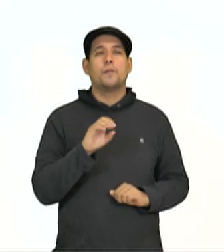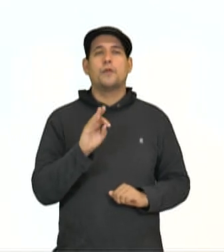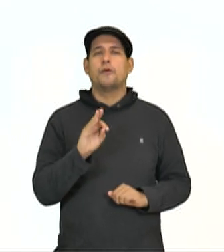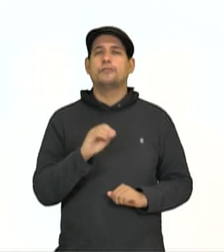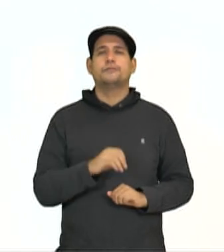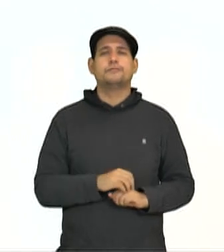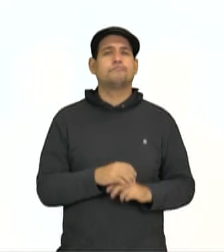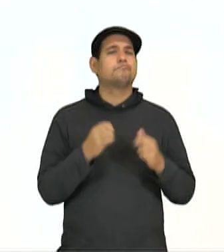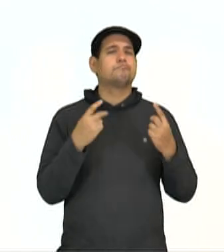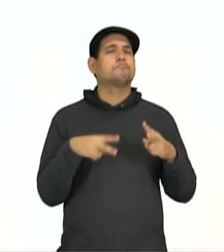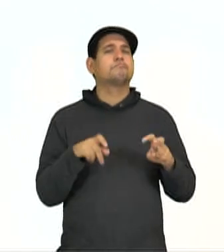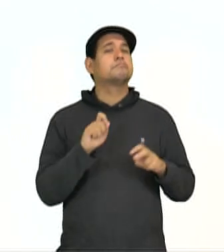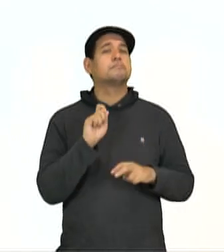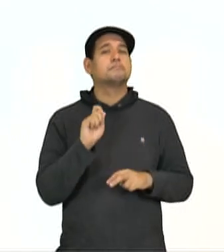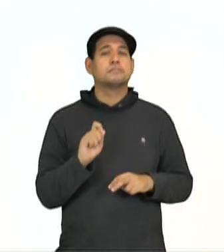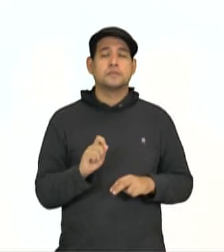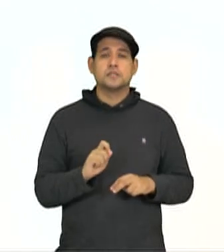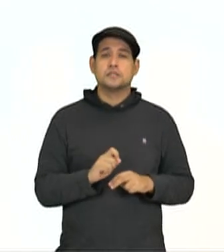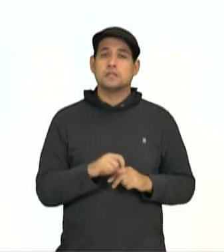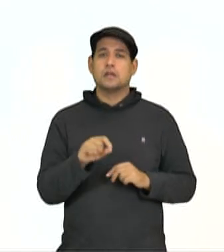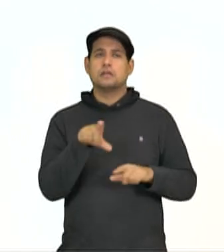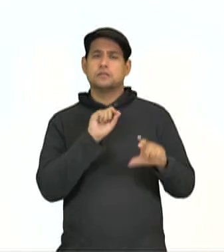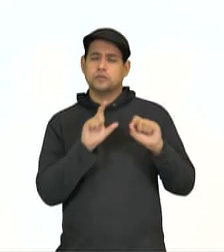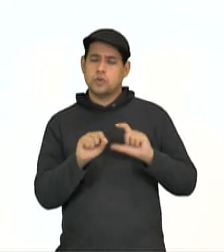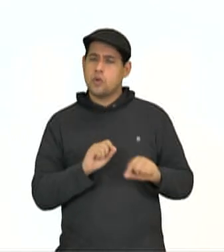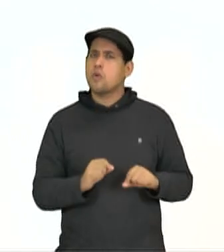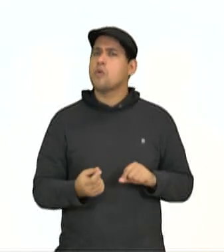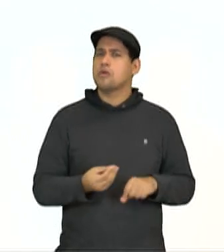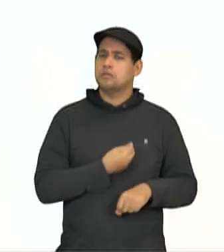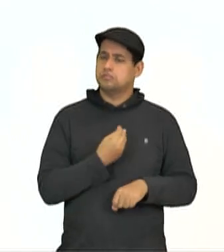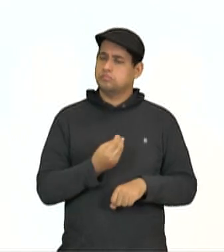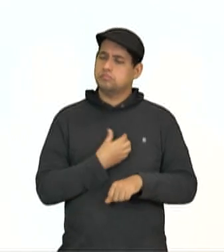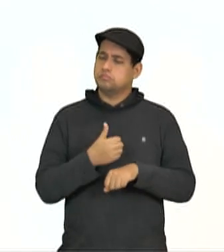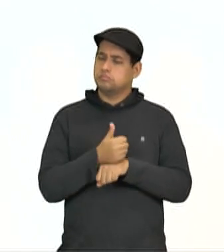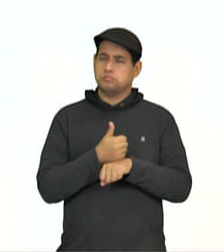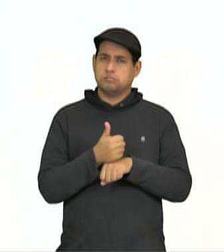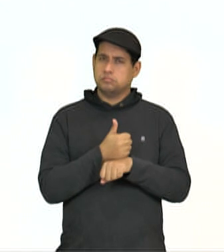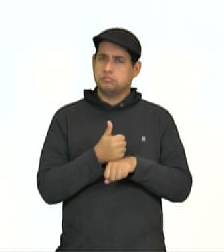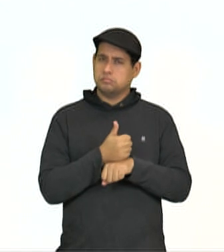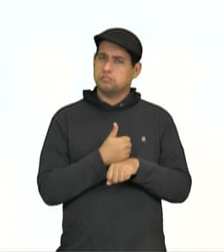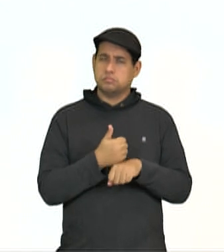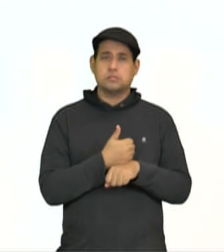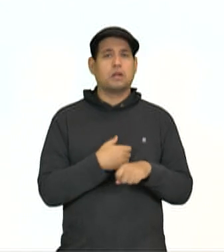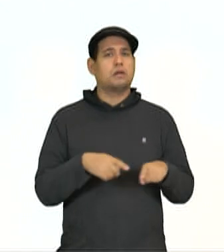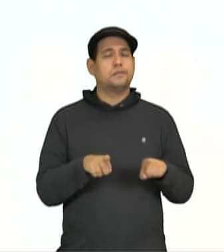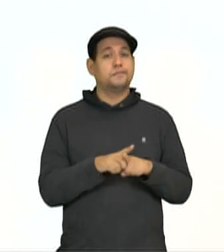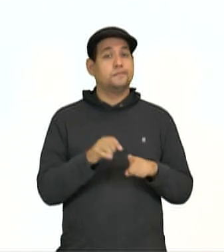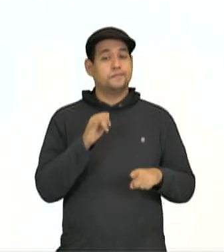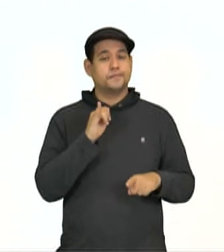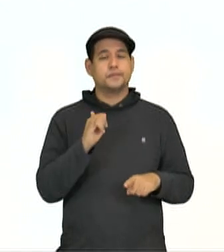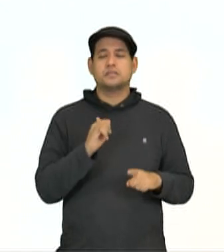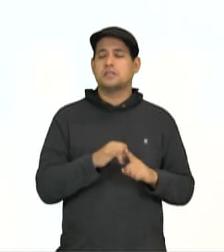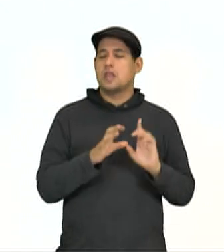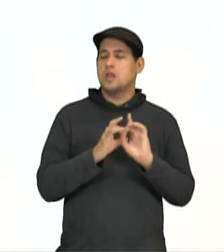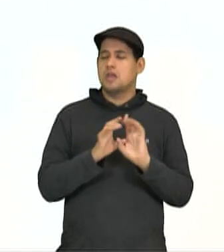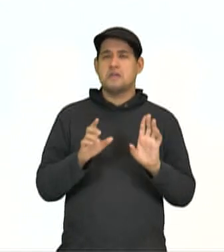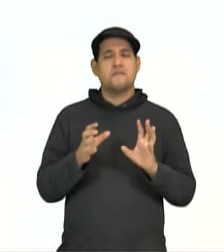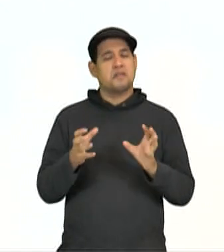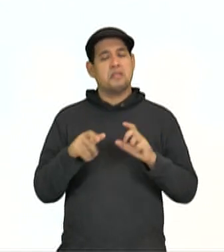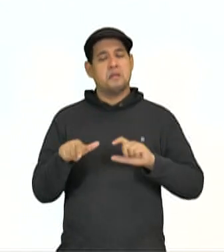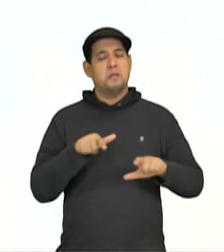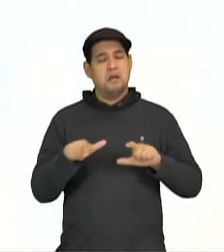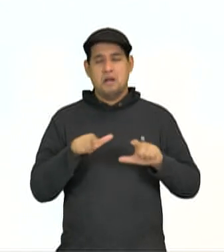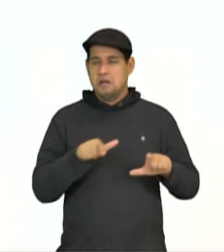choice, fala basicamente sobre a questão da escolha de carreira dela, né? Inclusive o fato de que, por ser independente, querer trabalhar e